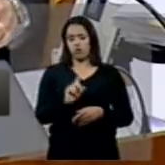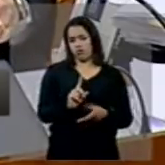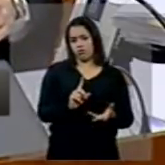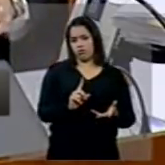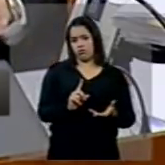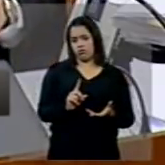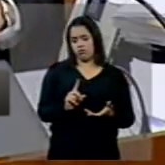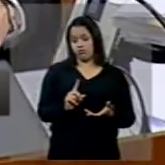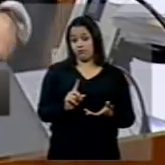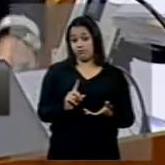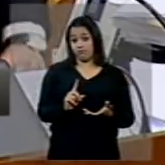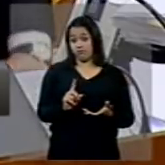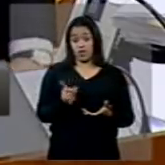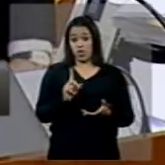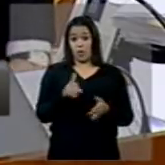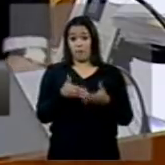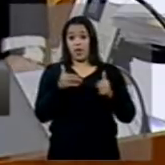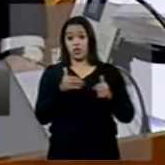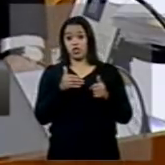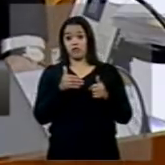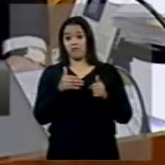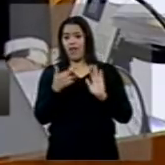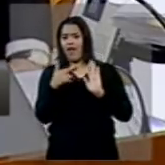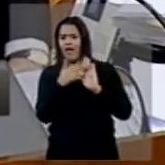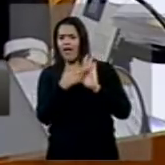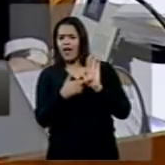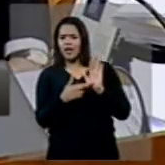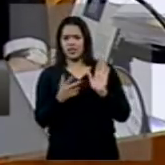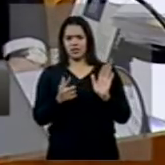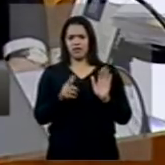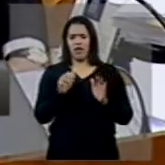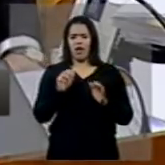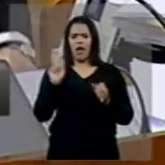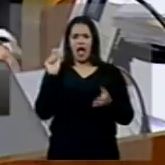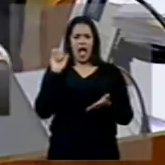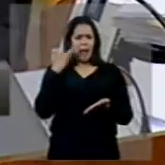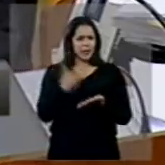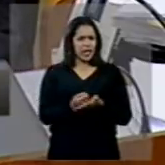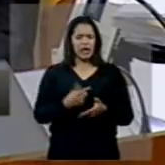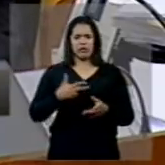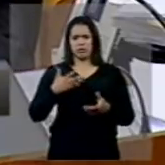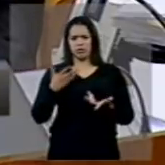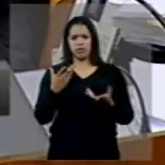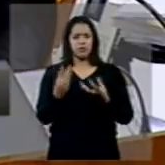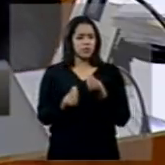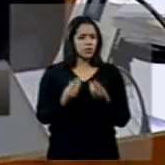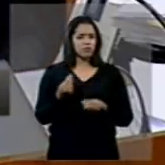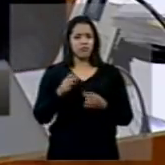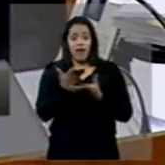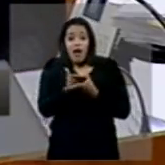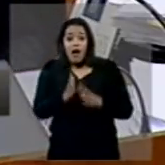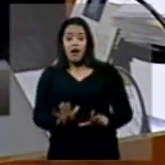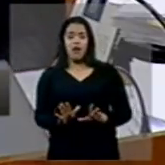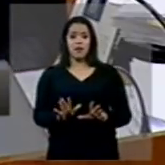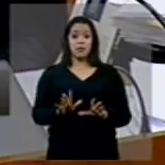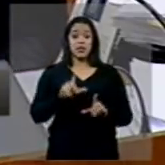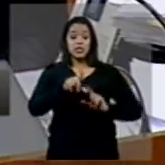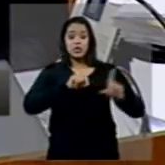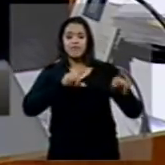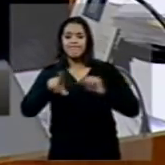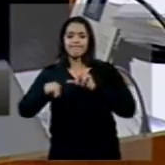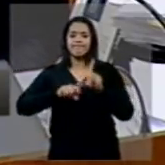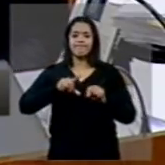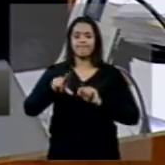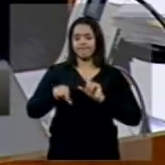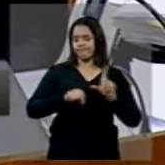não permite requisitos subjetivos, arbitrários, excessivos, que acabem